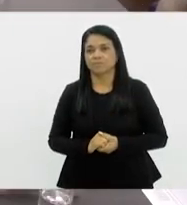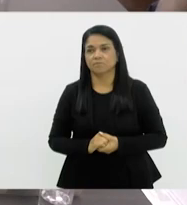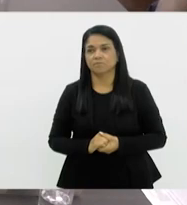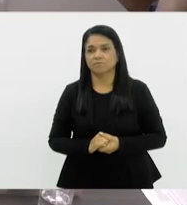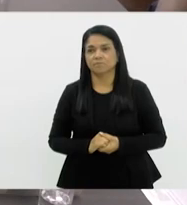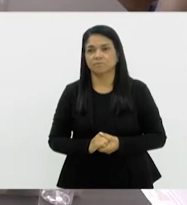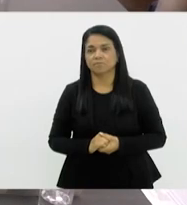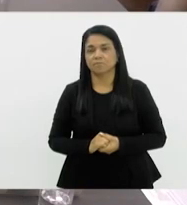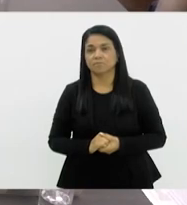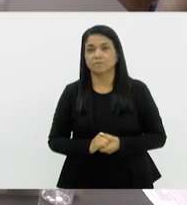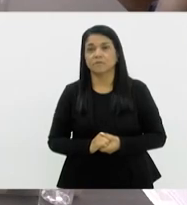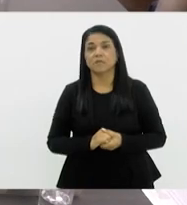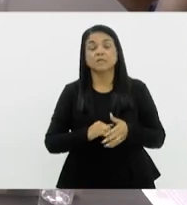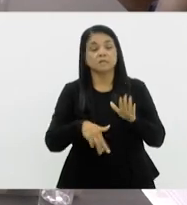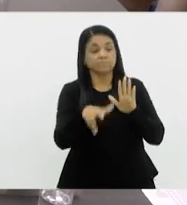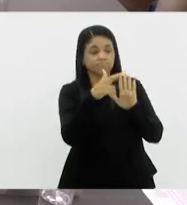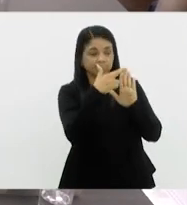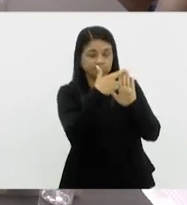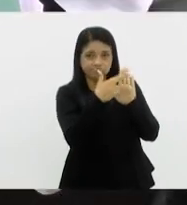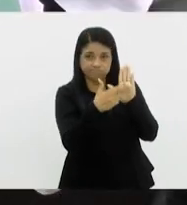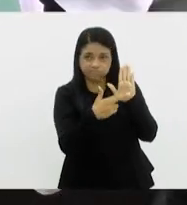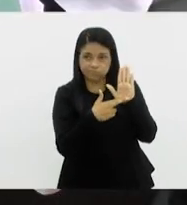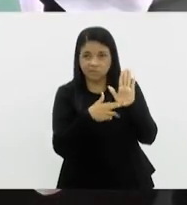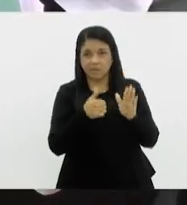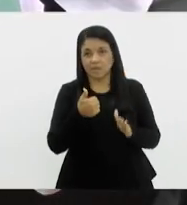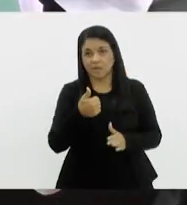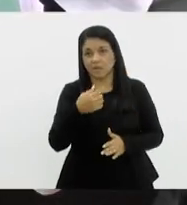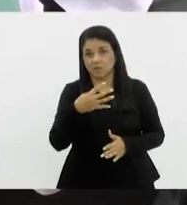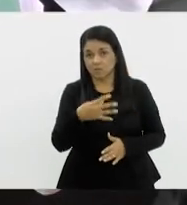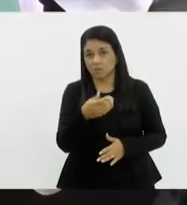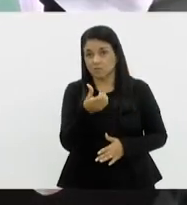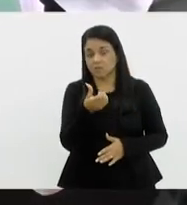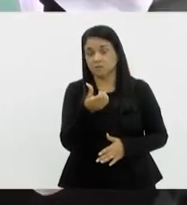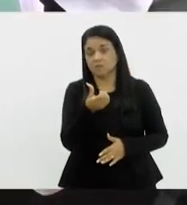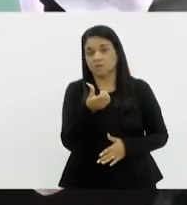verificar, um decreto que regulamenta a 14.133.